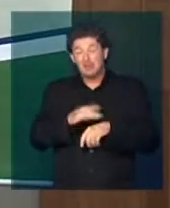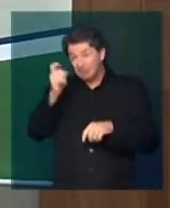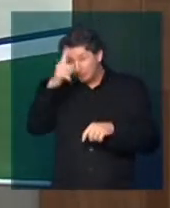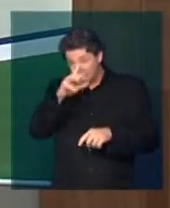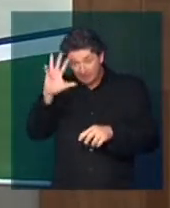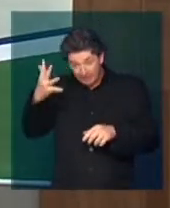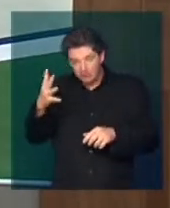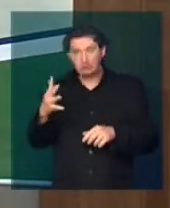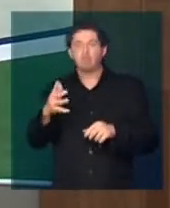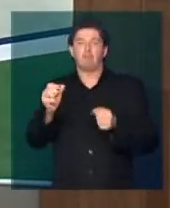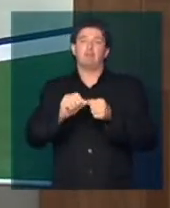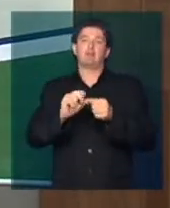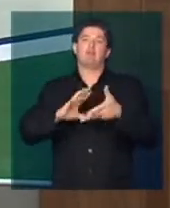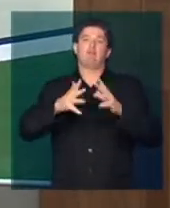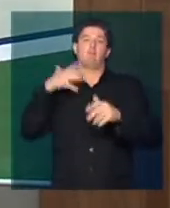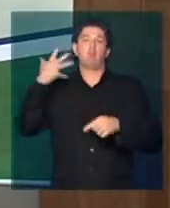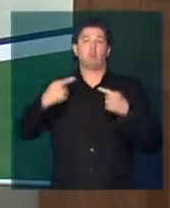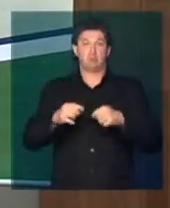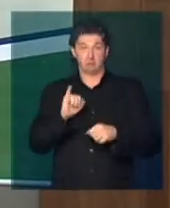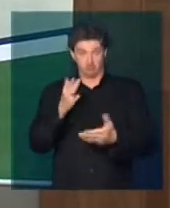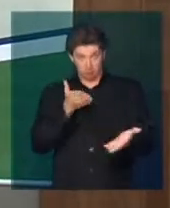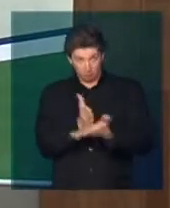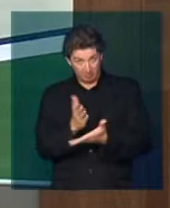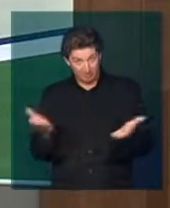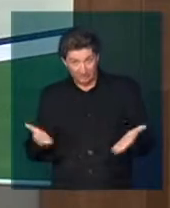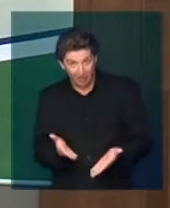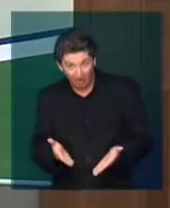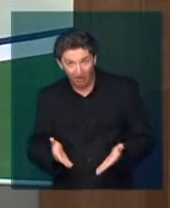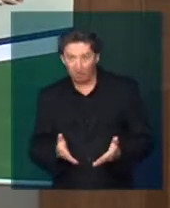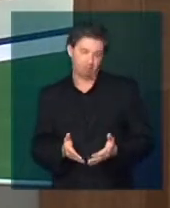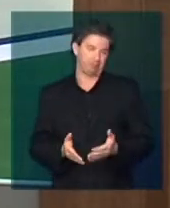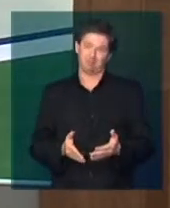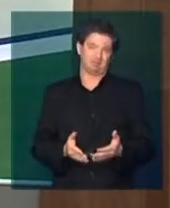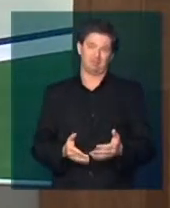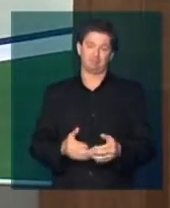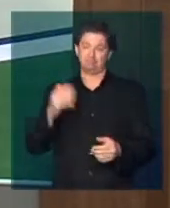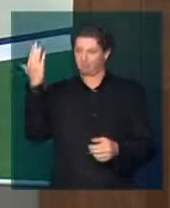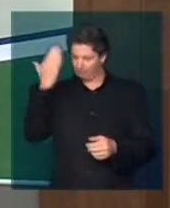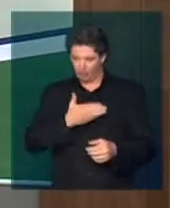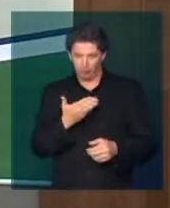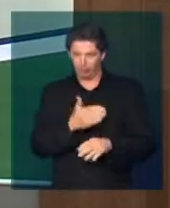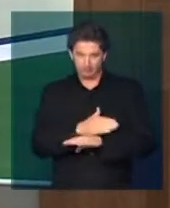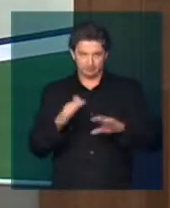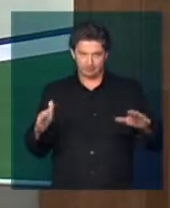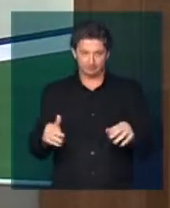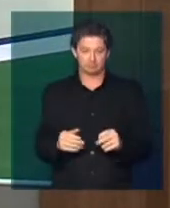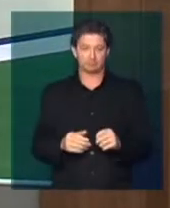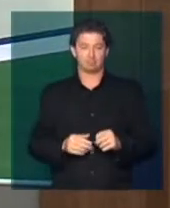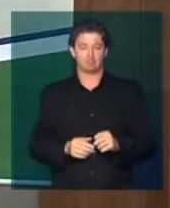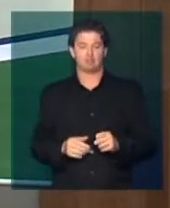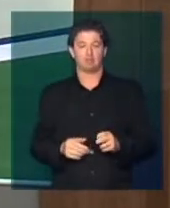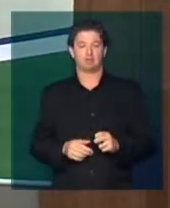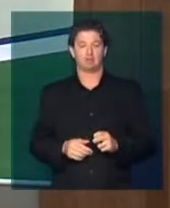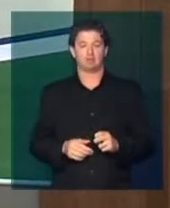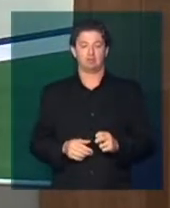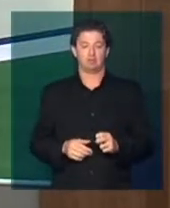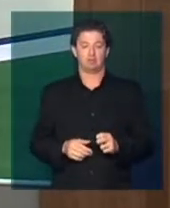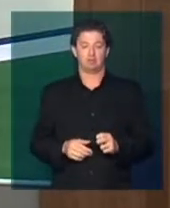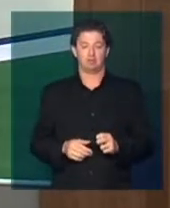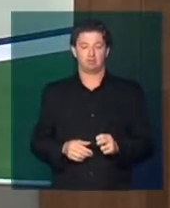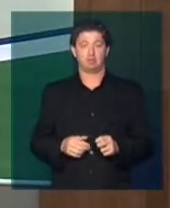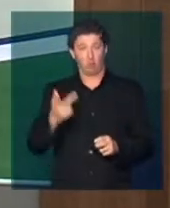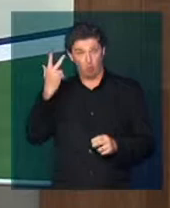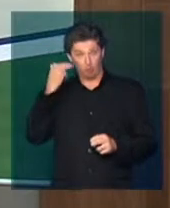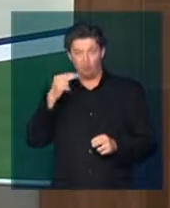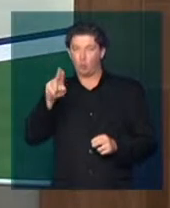para uma reforma política. Se não aprovarmos agora, é o atestado inequívoco de que, pelo caminho congressual normal,